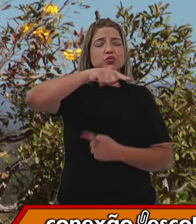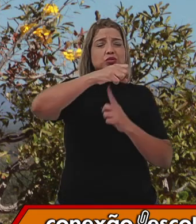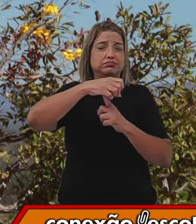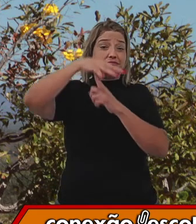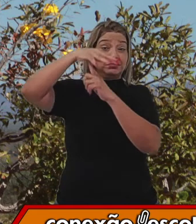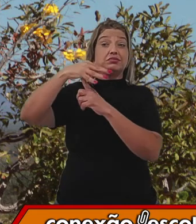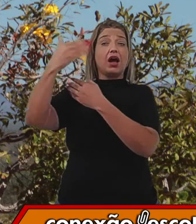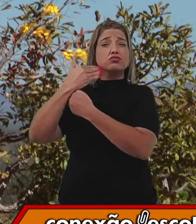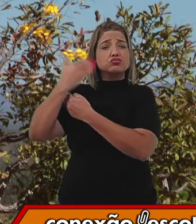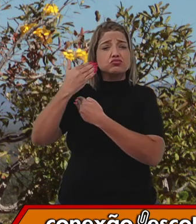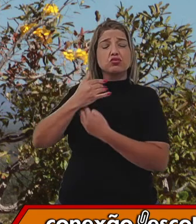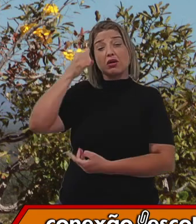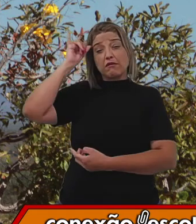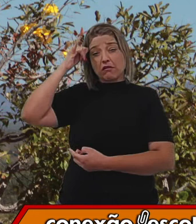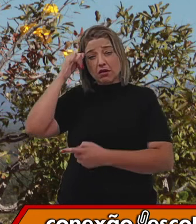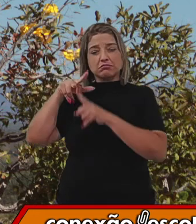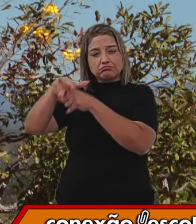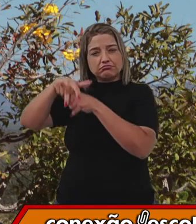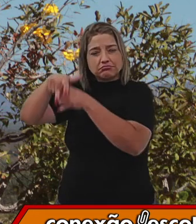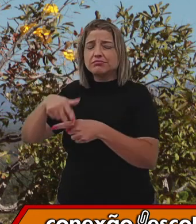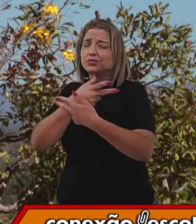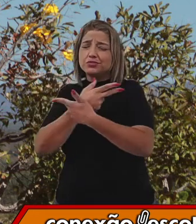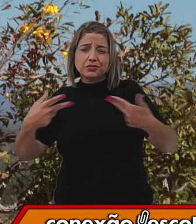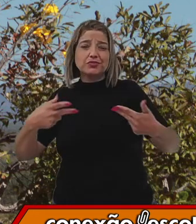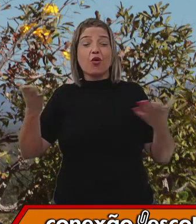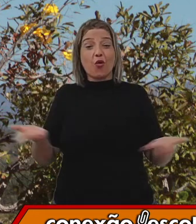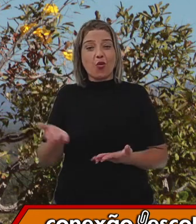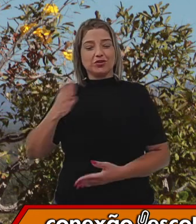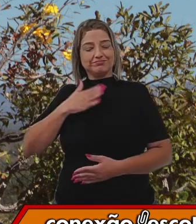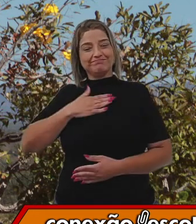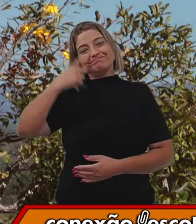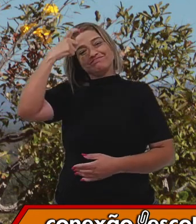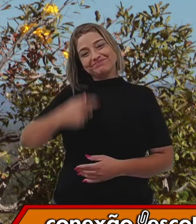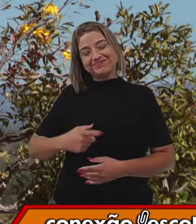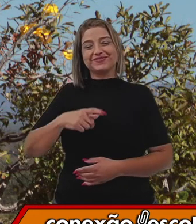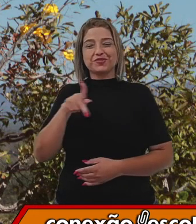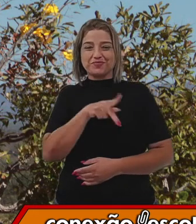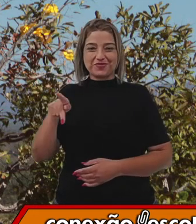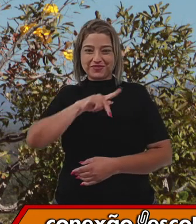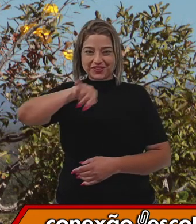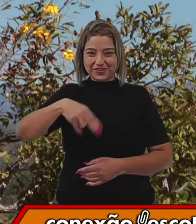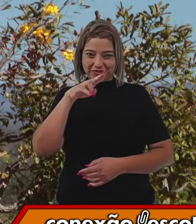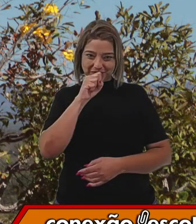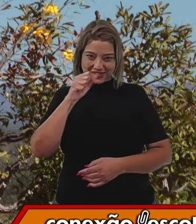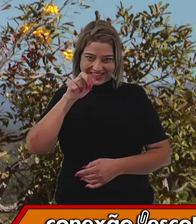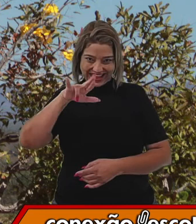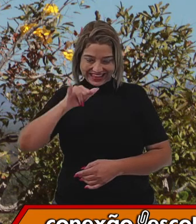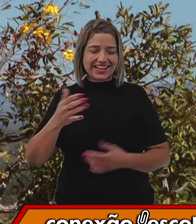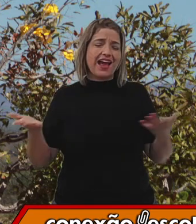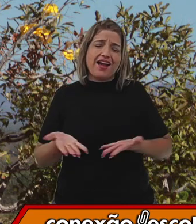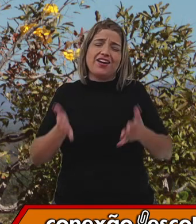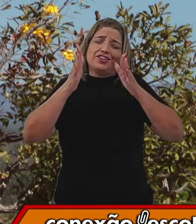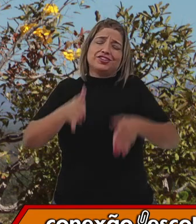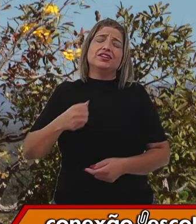circo que me fizeram hoje professora Jussarinha. Eu já vou indo embora porque me deu uma vontade danada, sabe de quê?